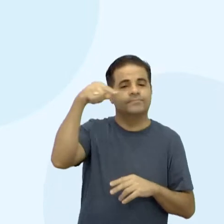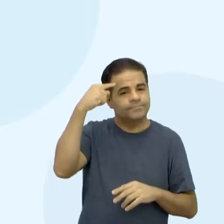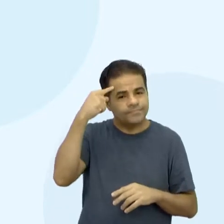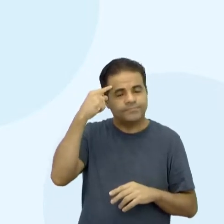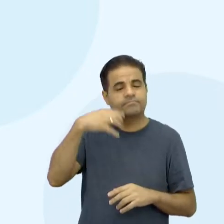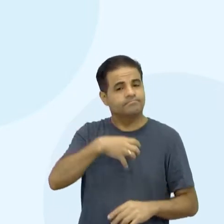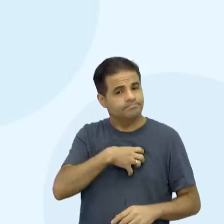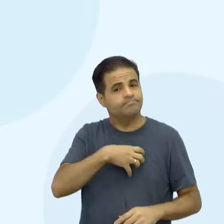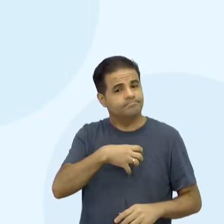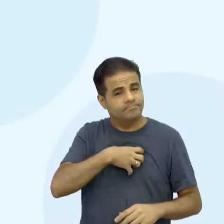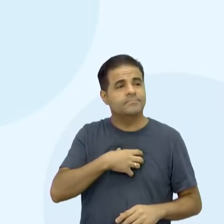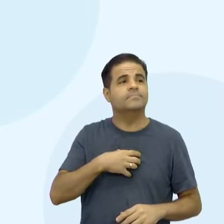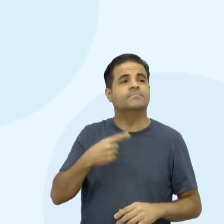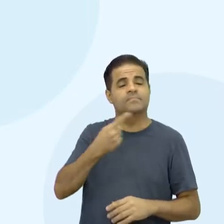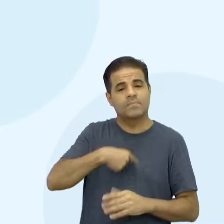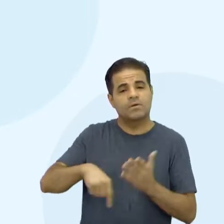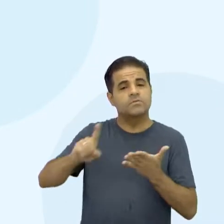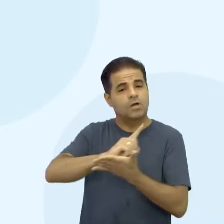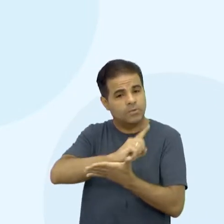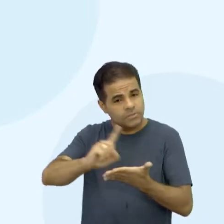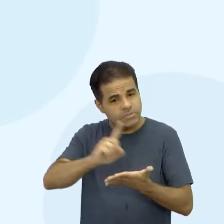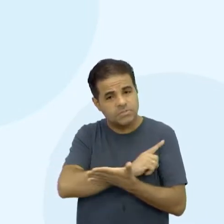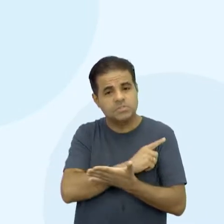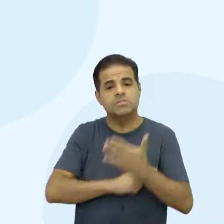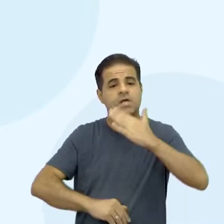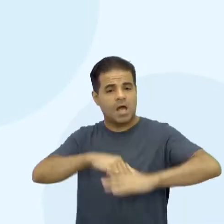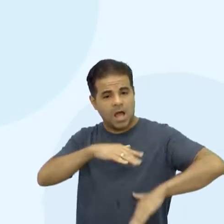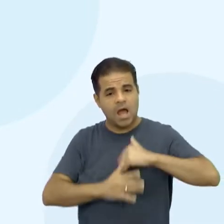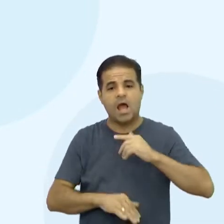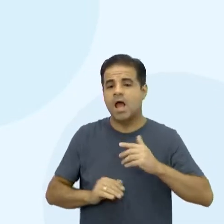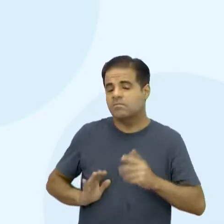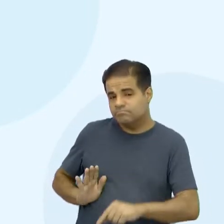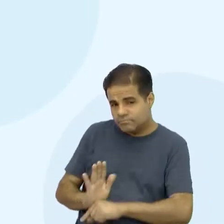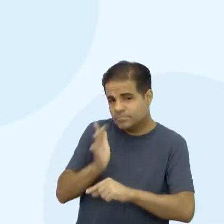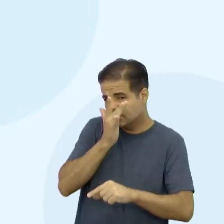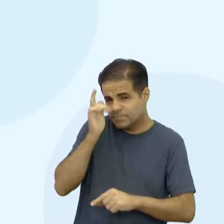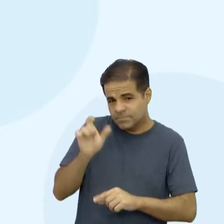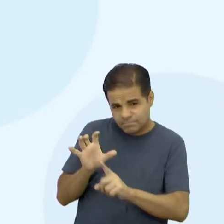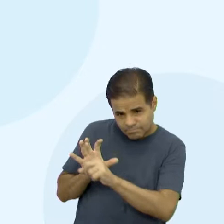o sentido que nós temos no nosso dicionário. Ato de fazer com que alguém seja